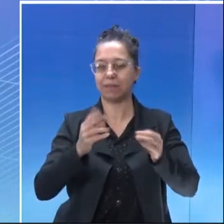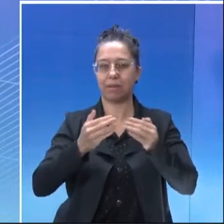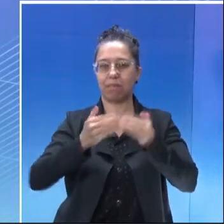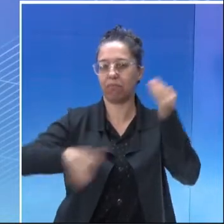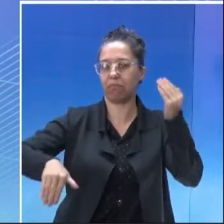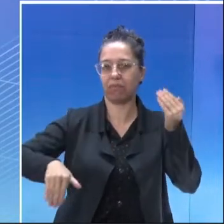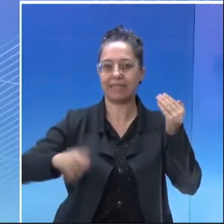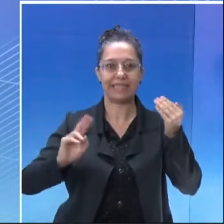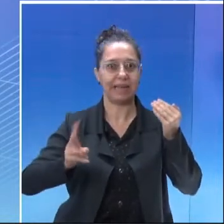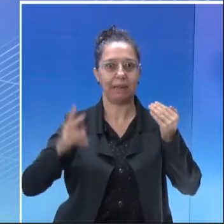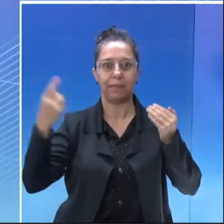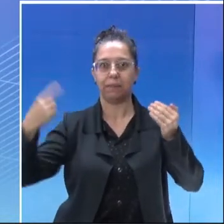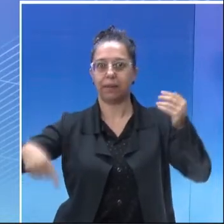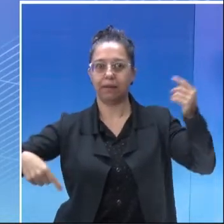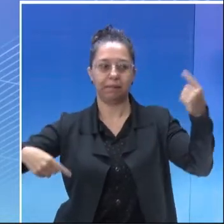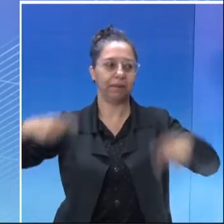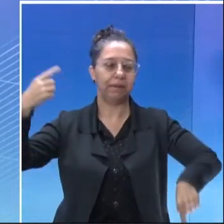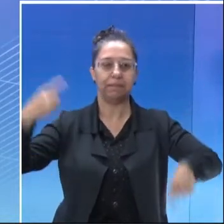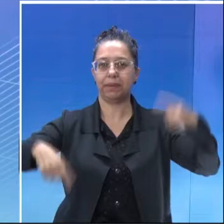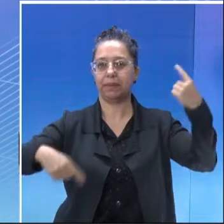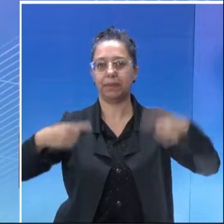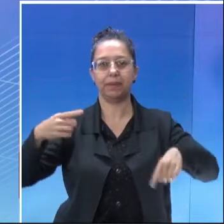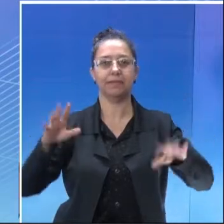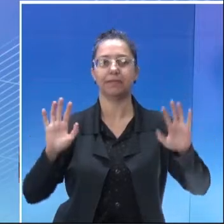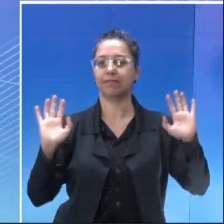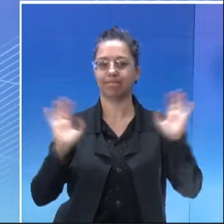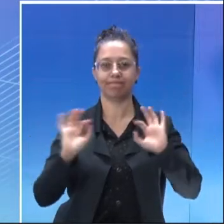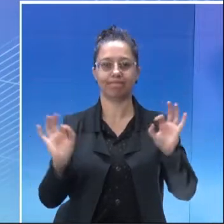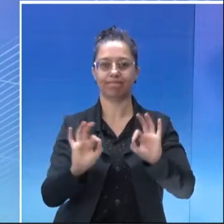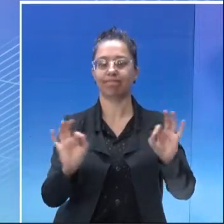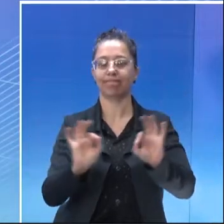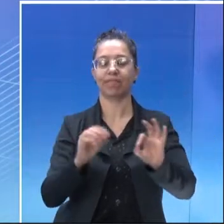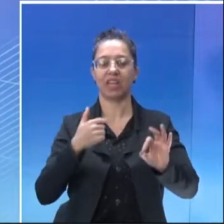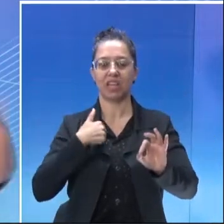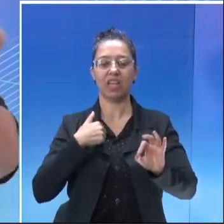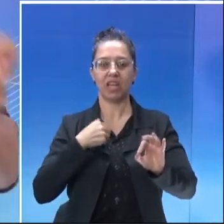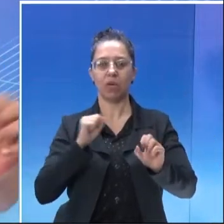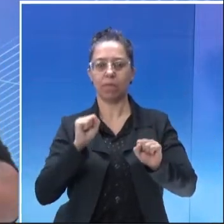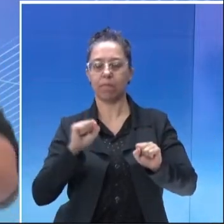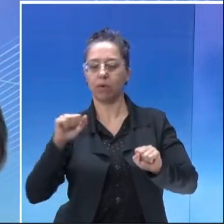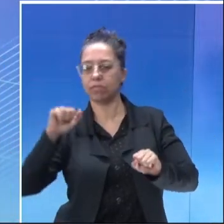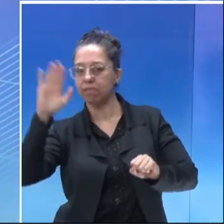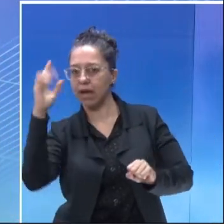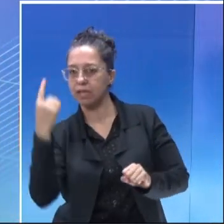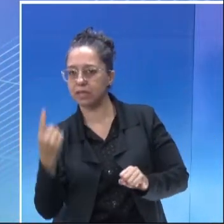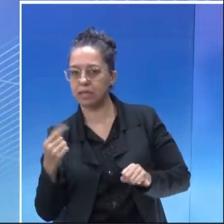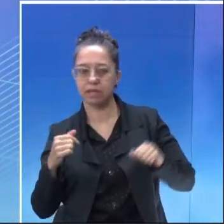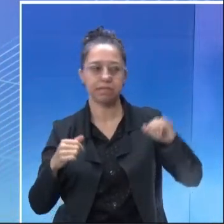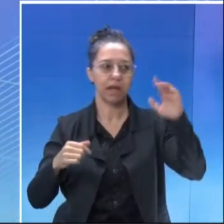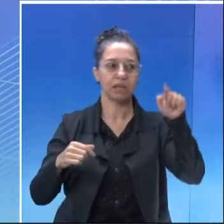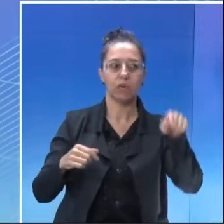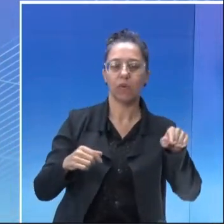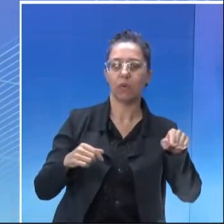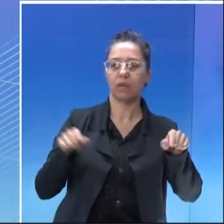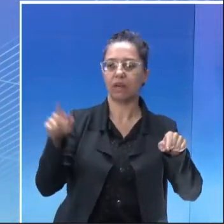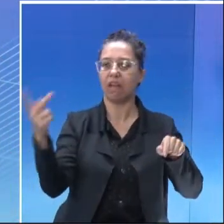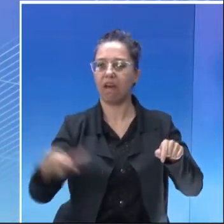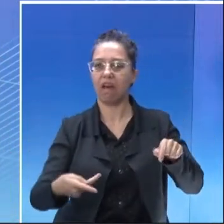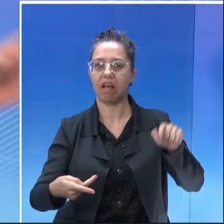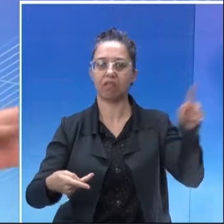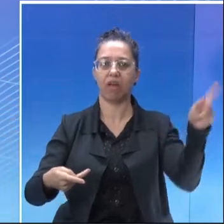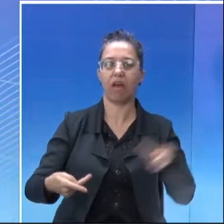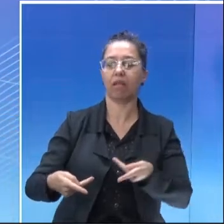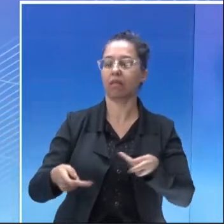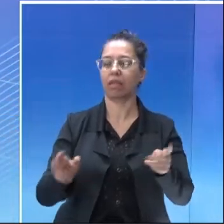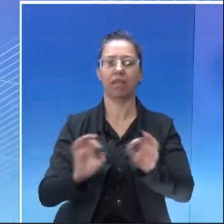Isso é muito forte dentro das ciências humanas, por isso que a gente não está aqui para julgar qual que é o certo. Você pode gostar mais dos racionalistas ou dos empiristas,